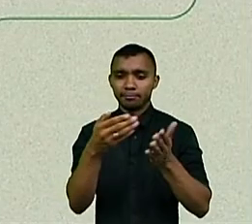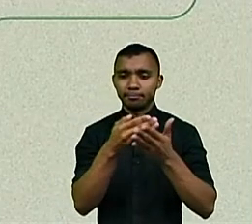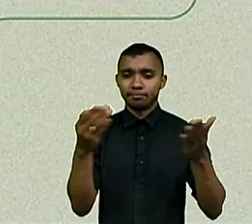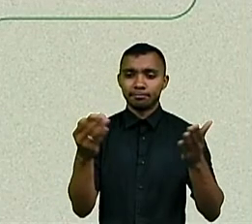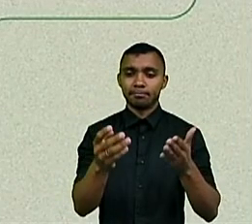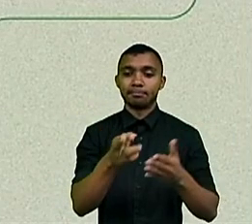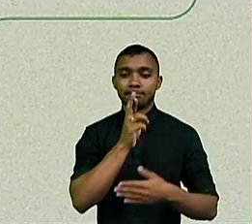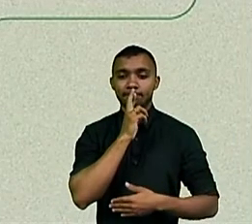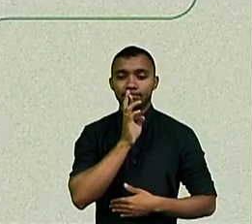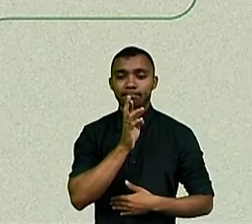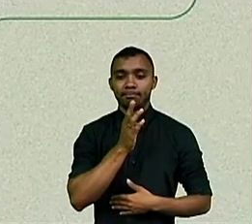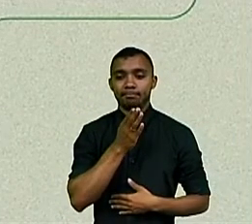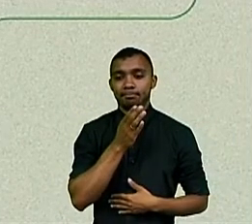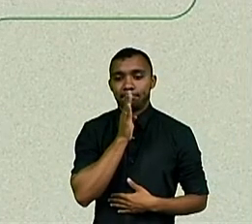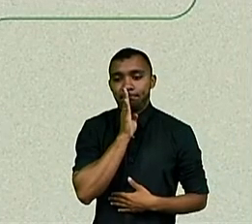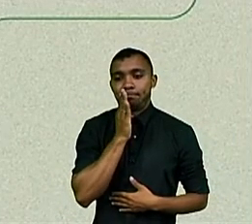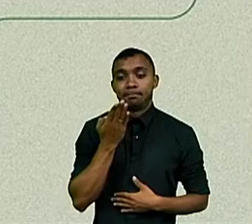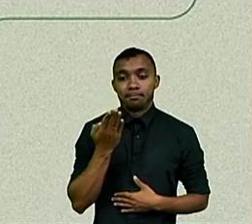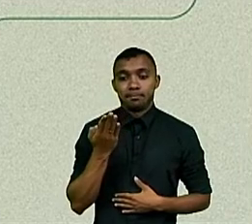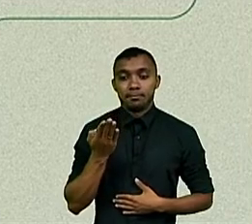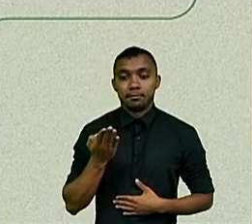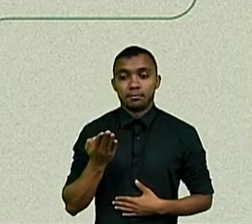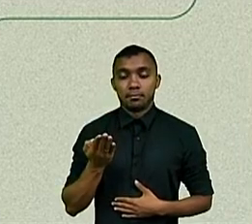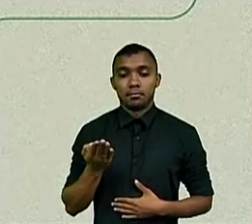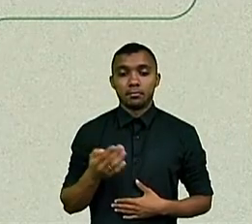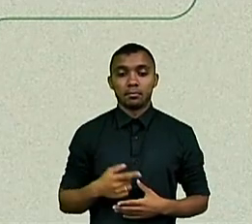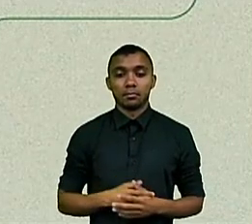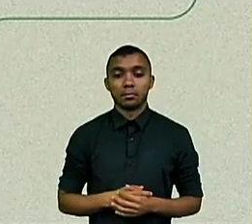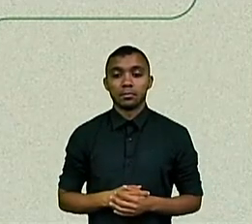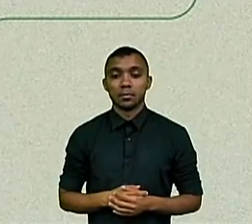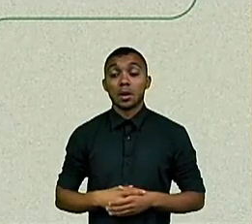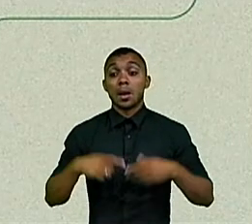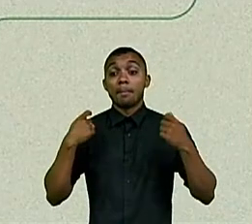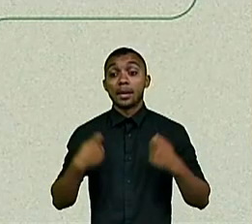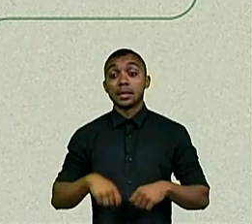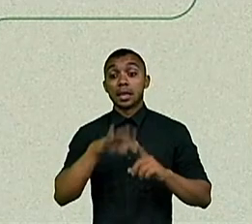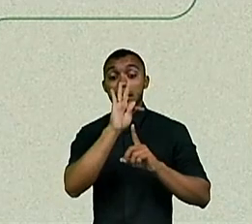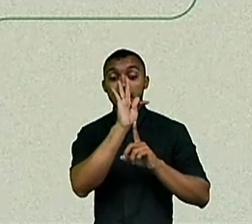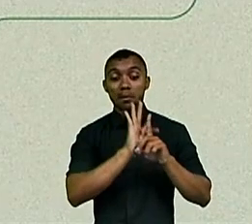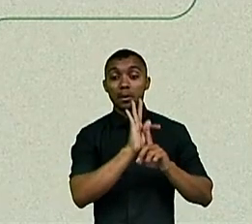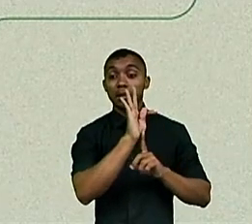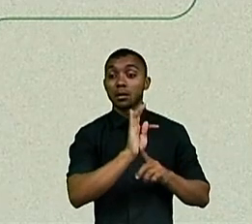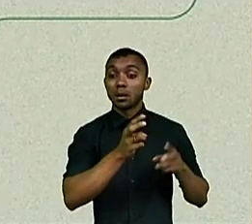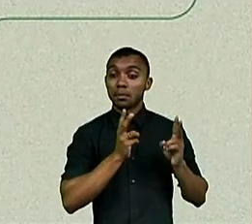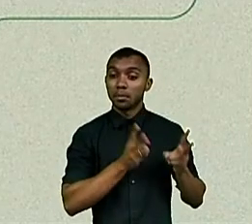ser homem ou termo ele precisa manter a temperatura constante